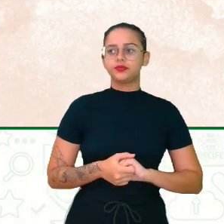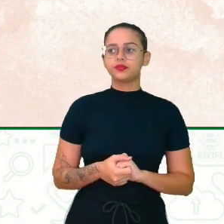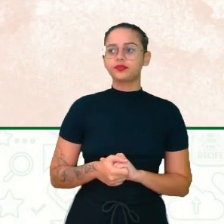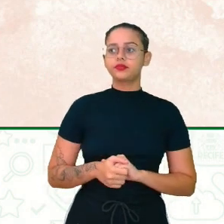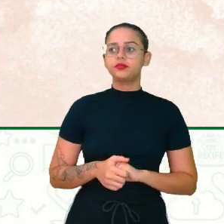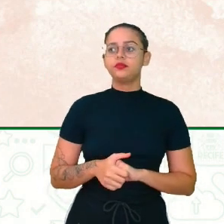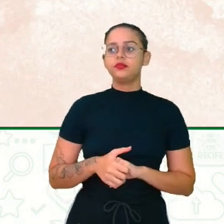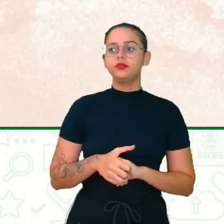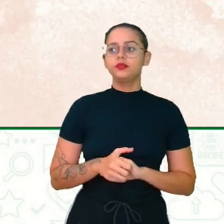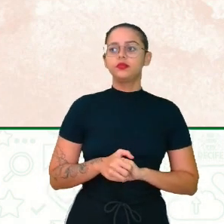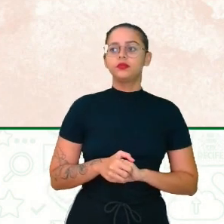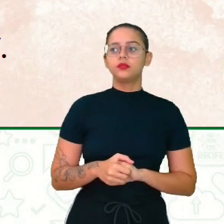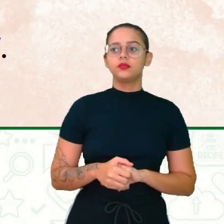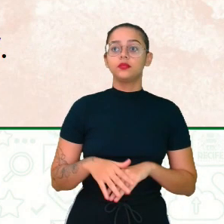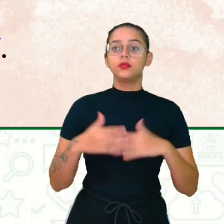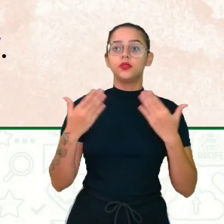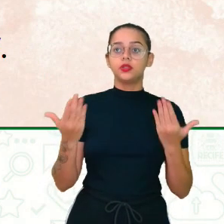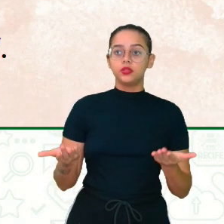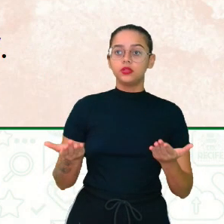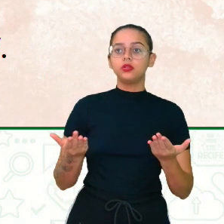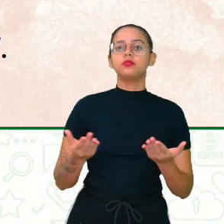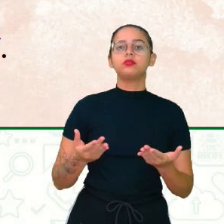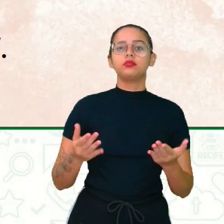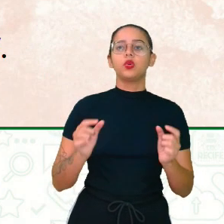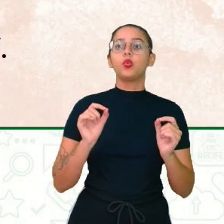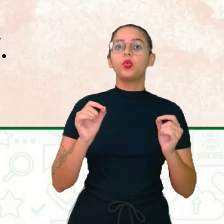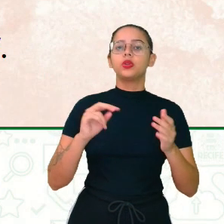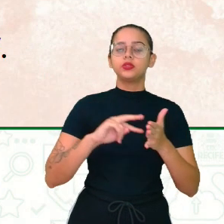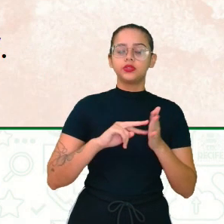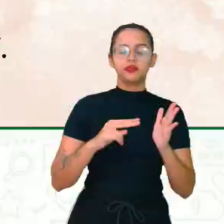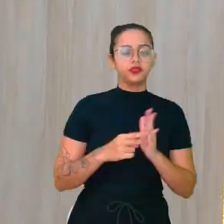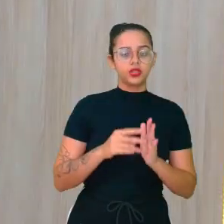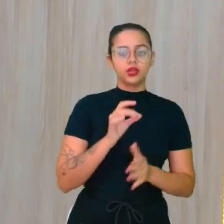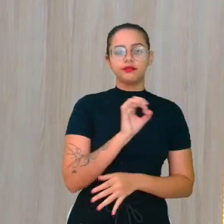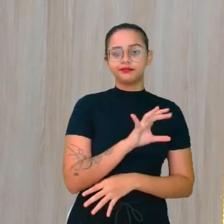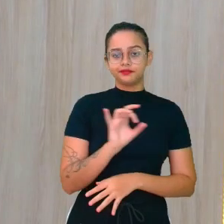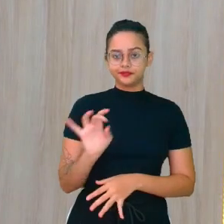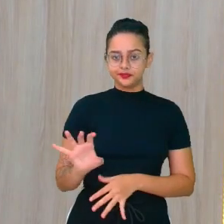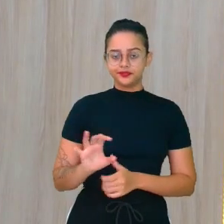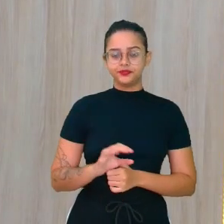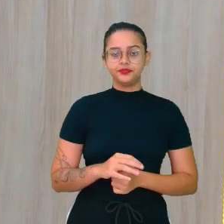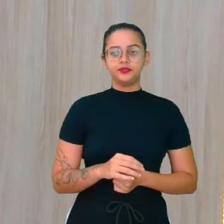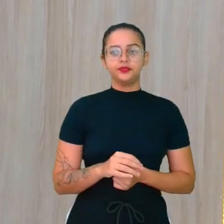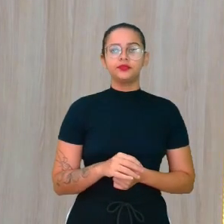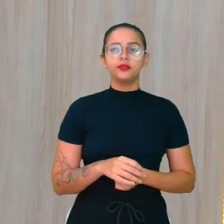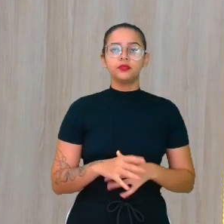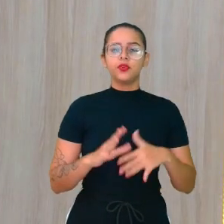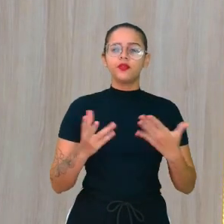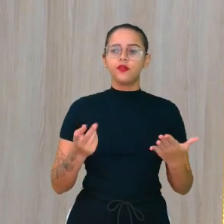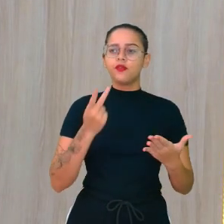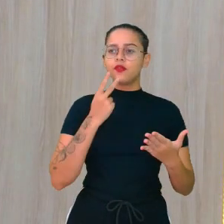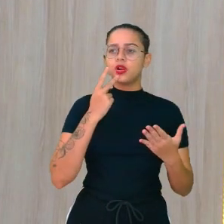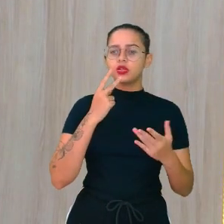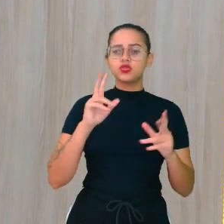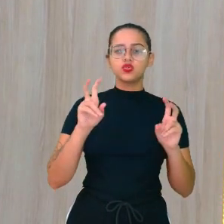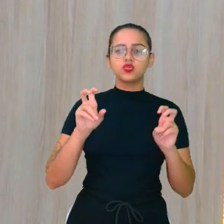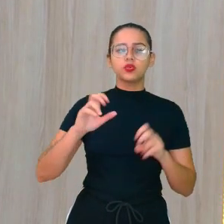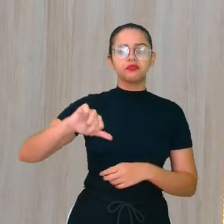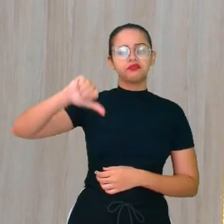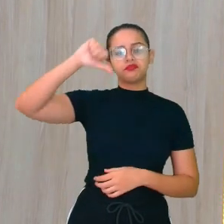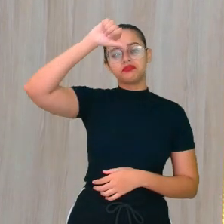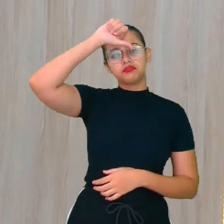Sim. Então, tá aí o que é equidade, tá bom? E aí quando eu falei estigma, o que